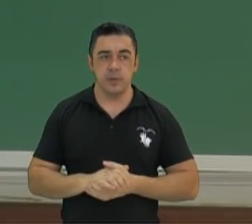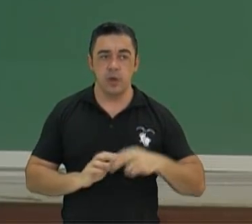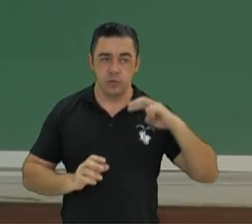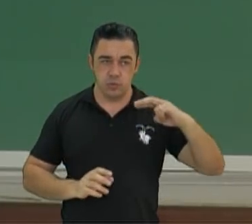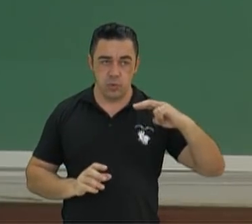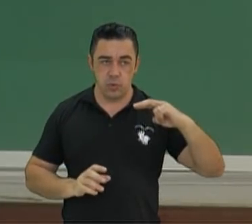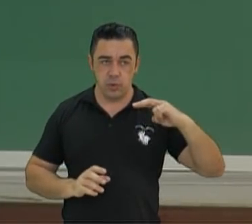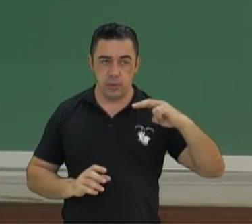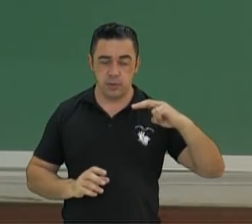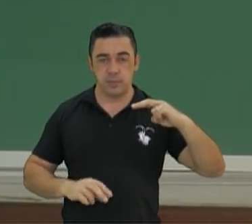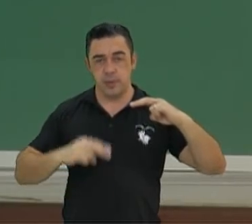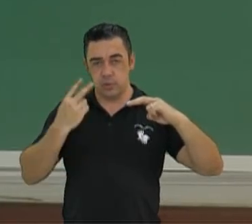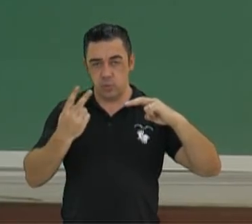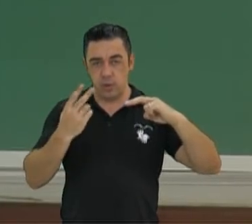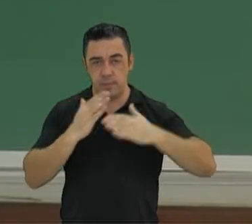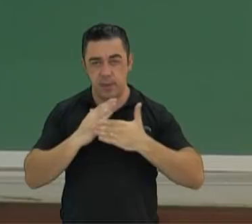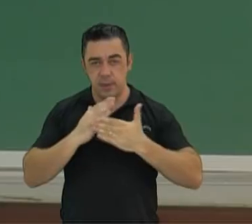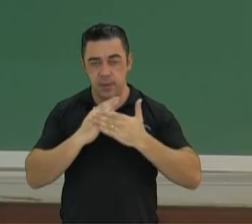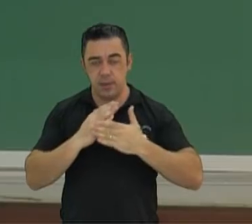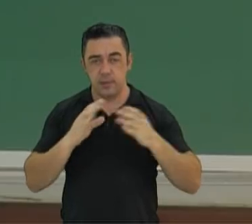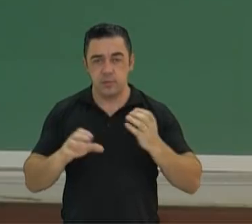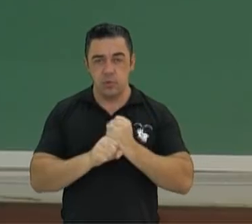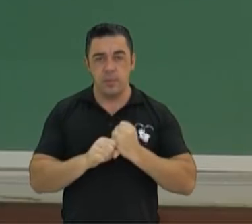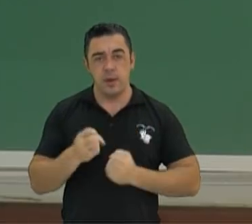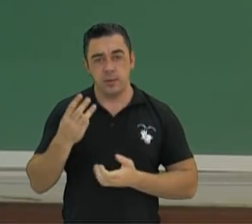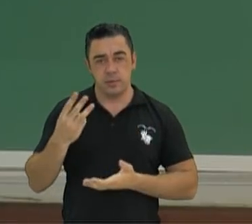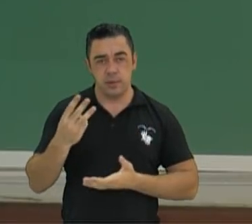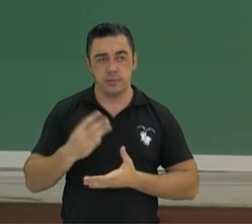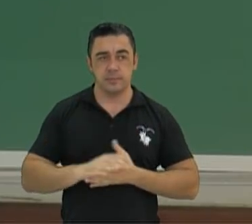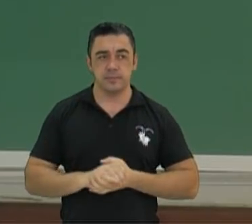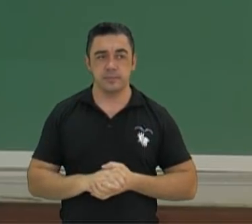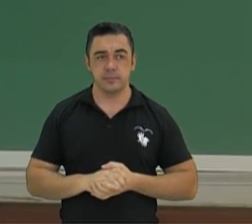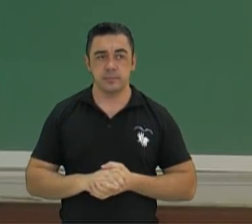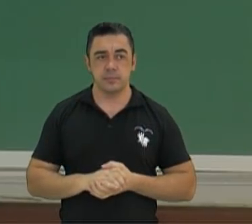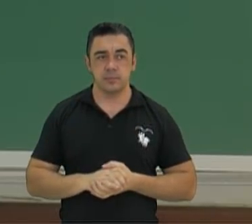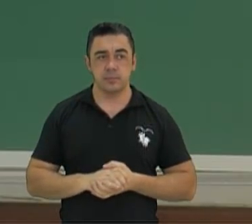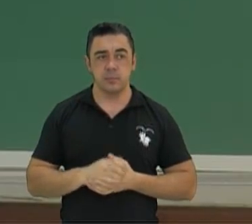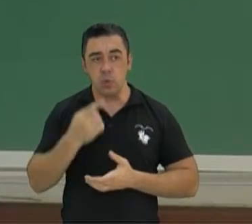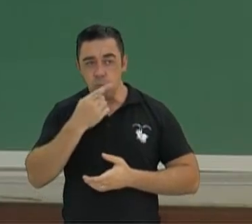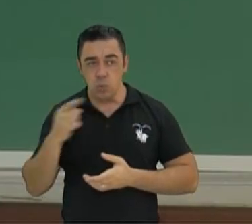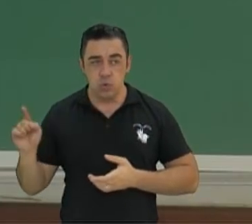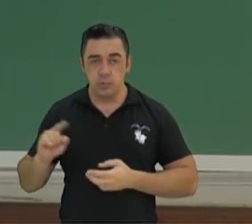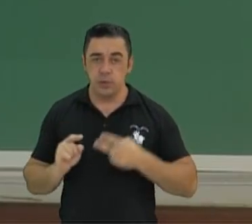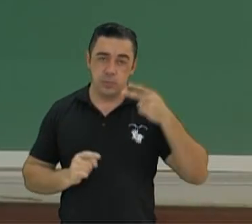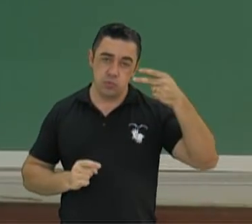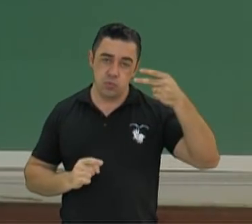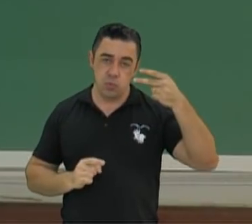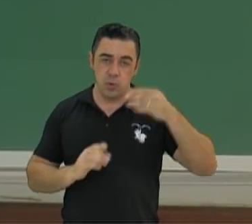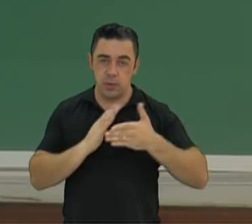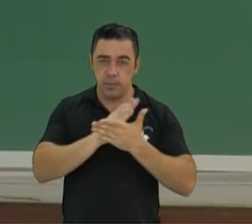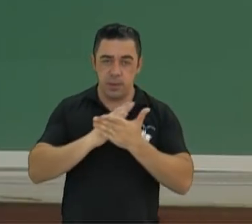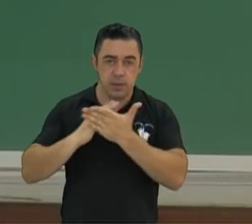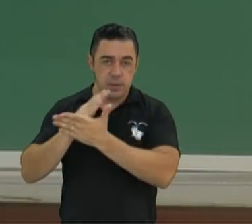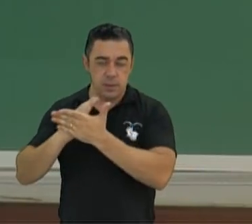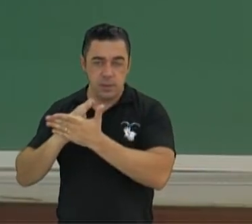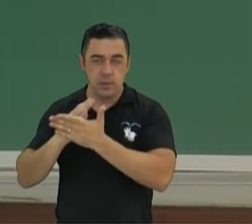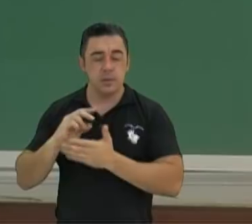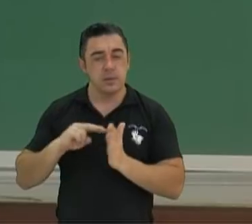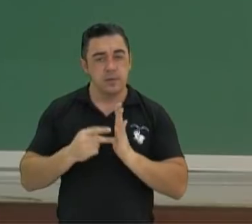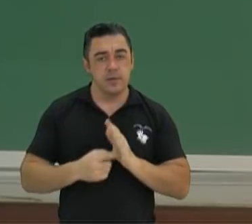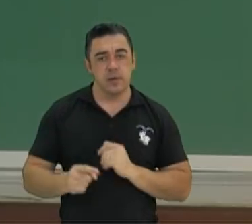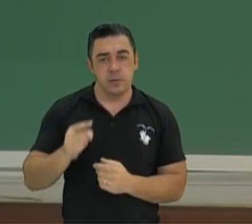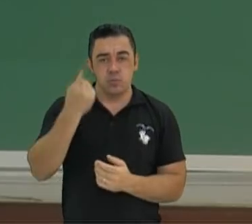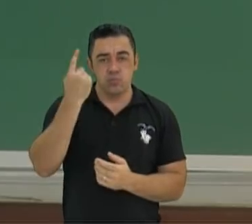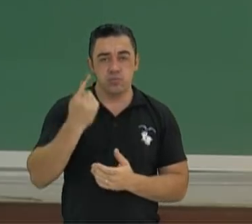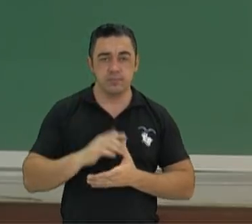cubinhos inteiro, mais 2 metades que formam um cubinho, 3 cubinhos. E no quarto nível, eu tenho 2 metades